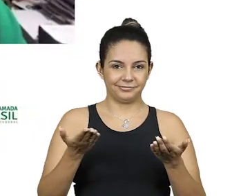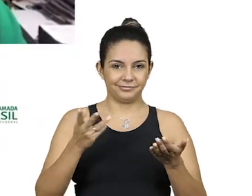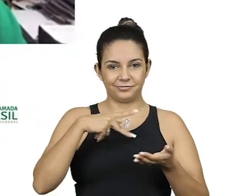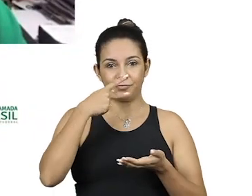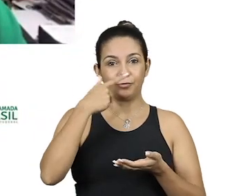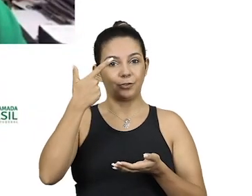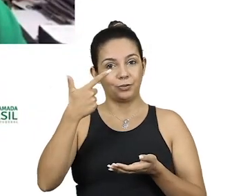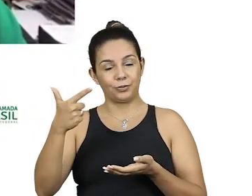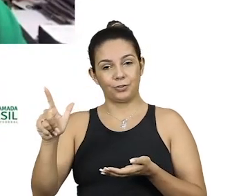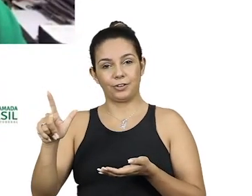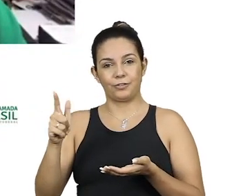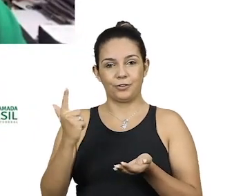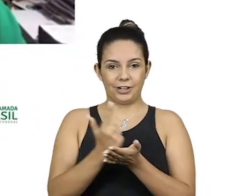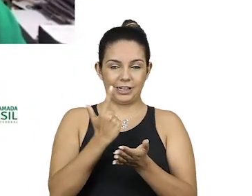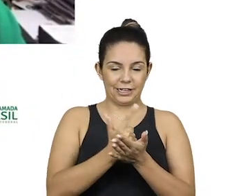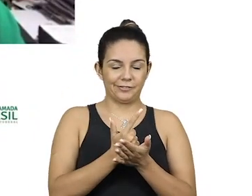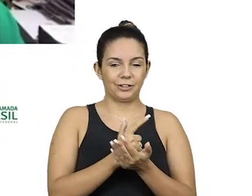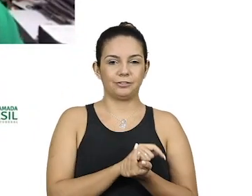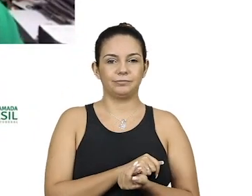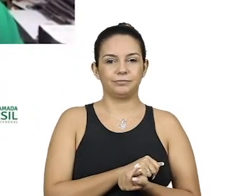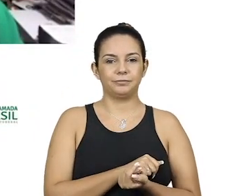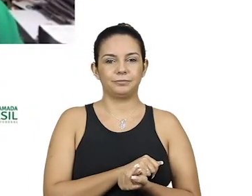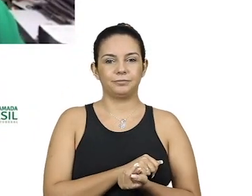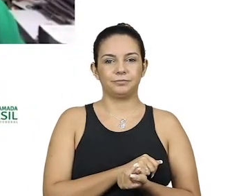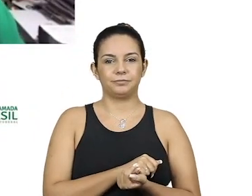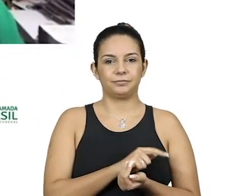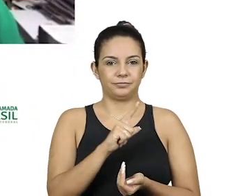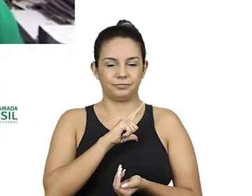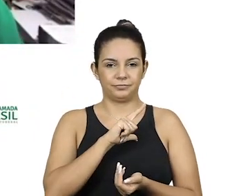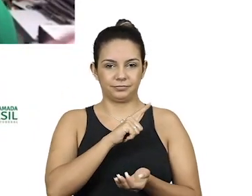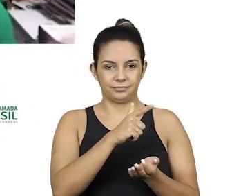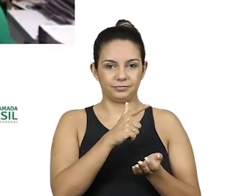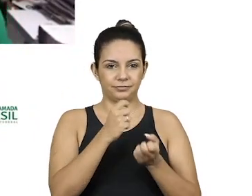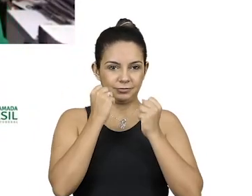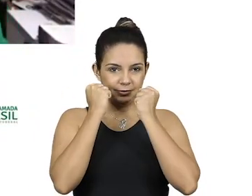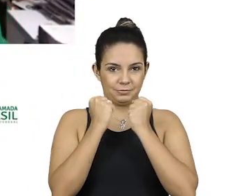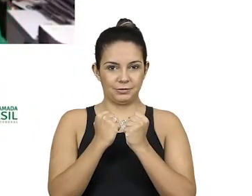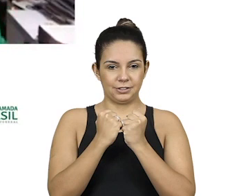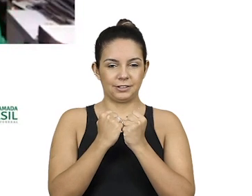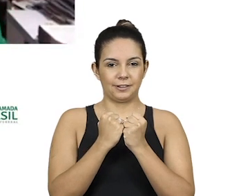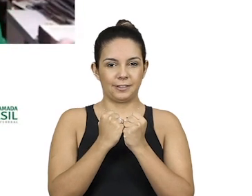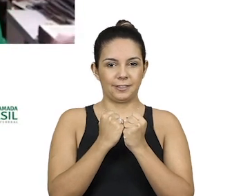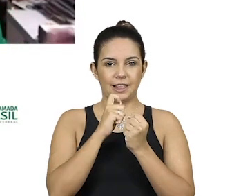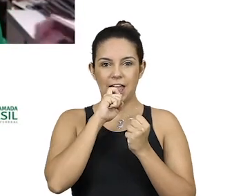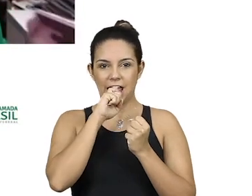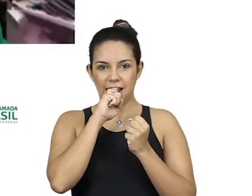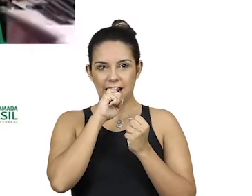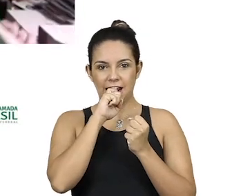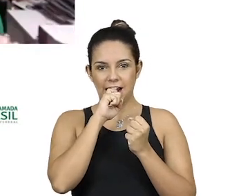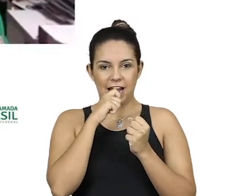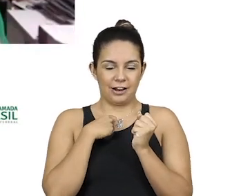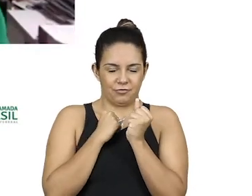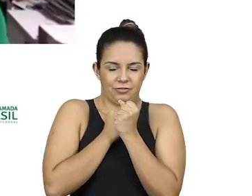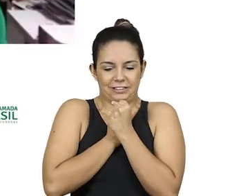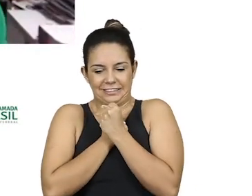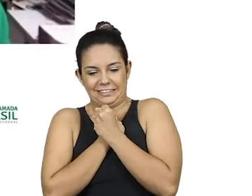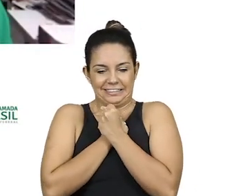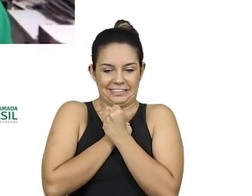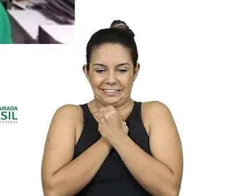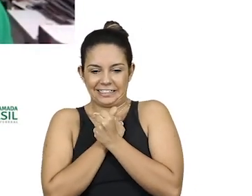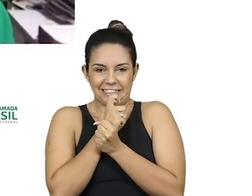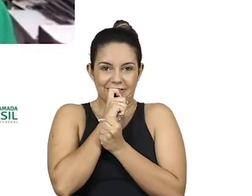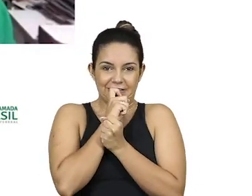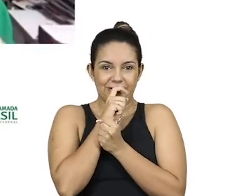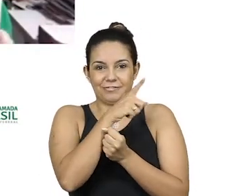Agora vamos falar do outro livro. Marina segura nas mãos o livro Mais Classificados e